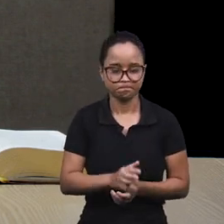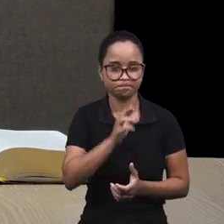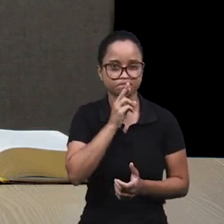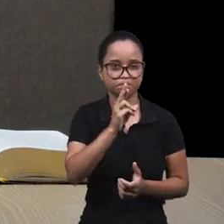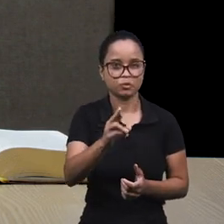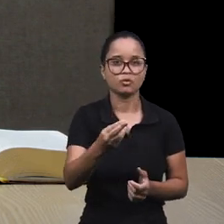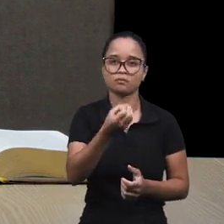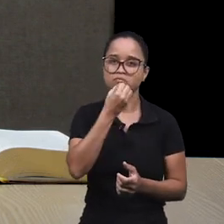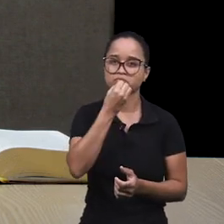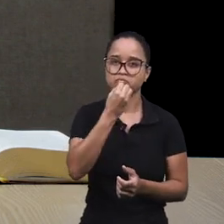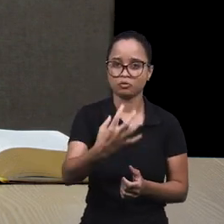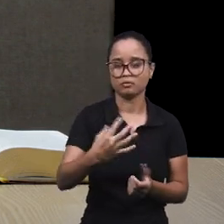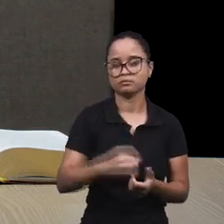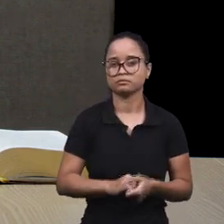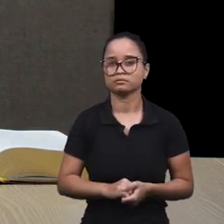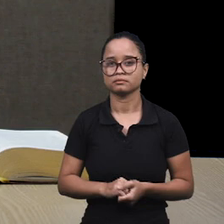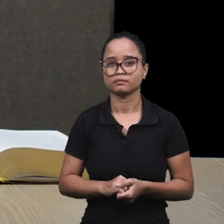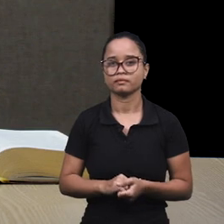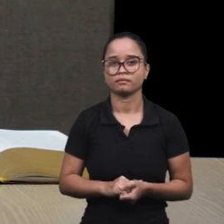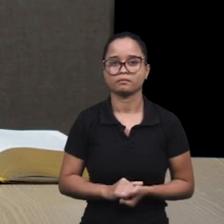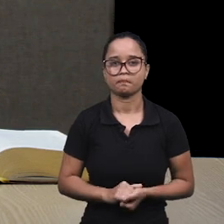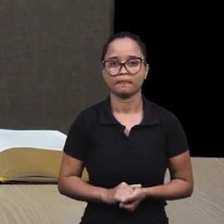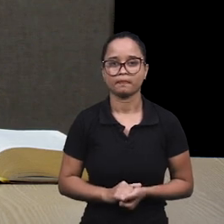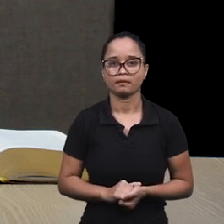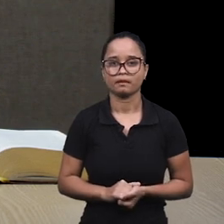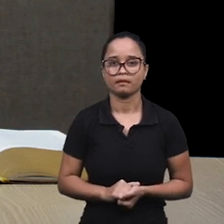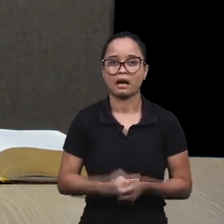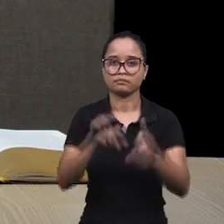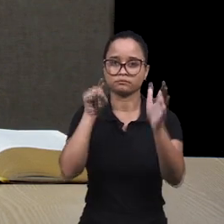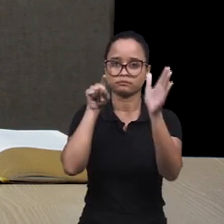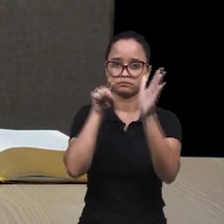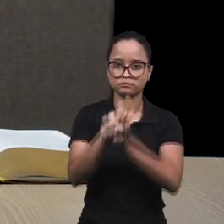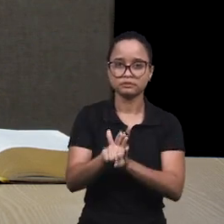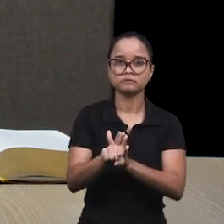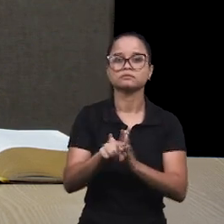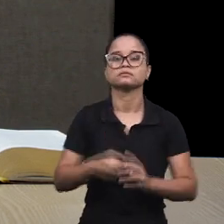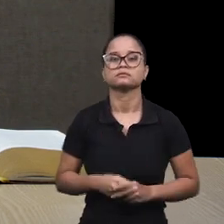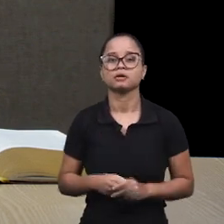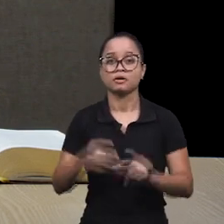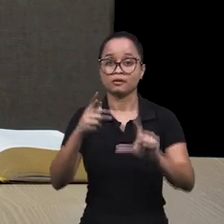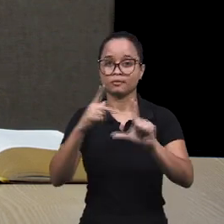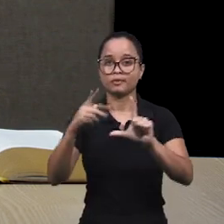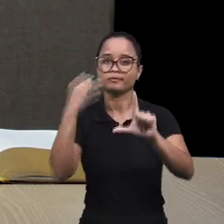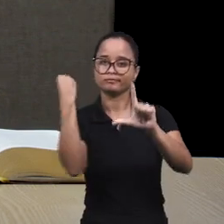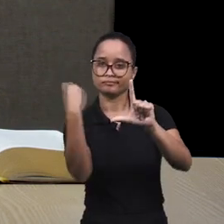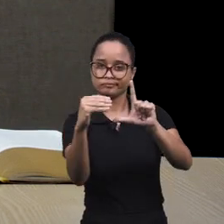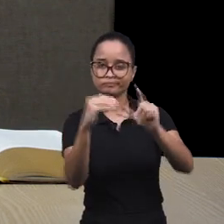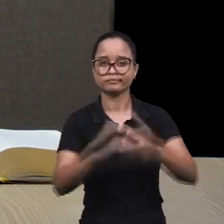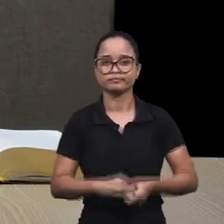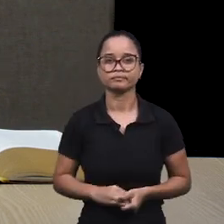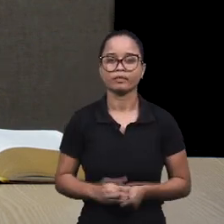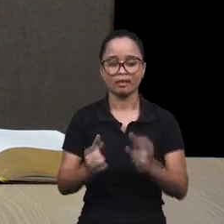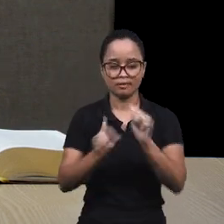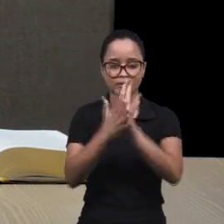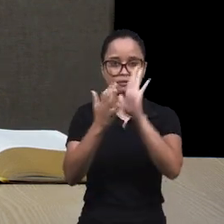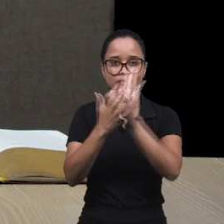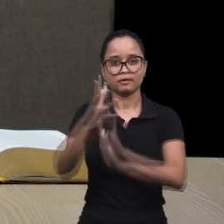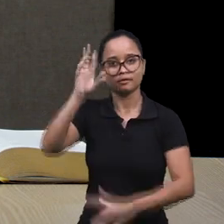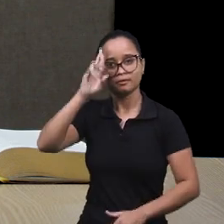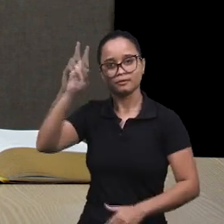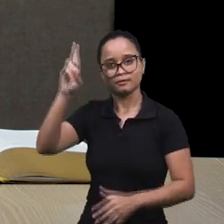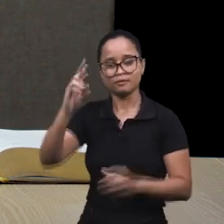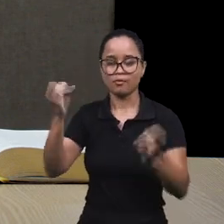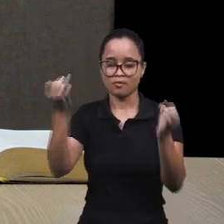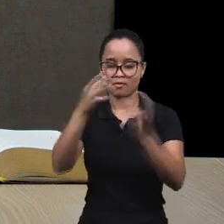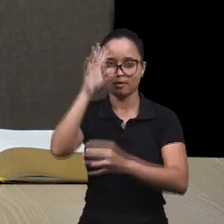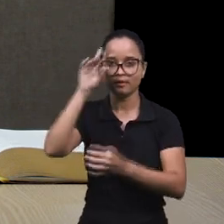sua resposta a essa pergunta postada no nosso portal Louvado